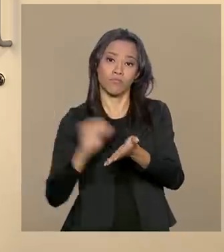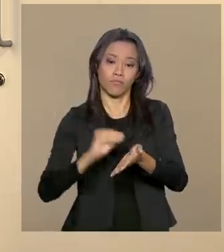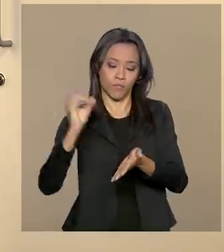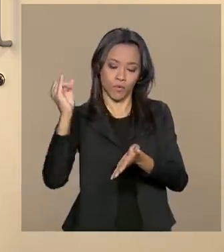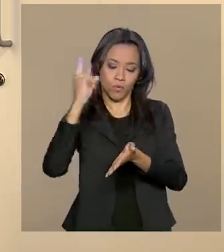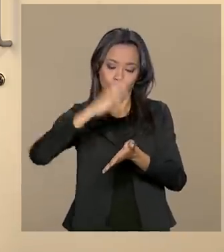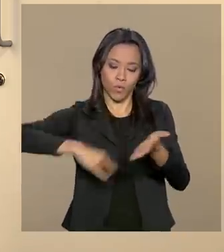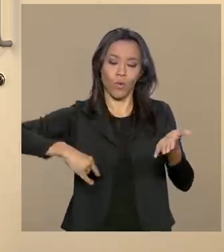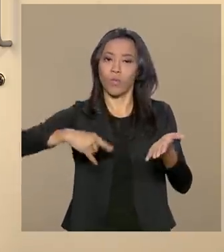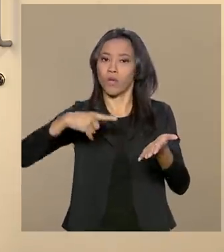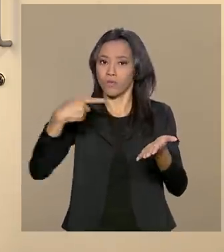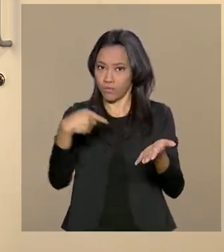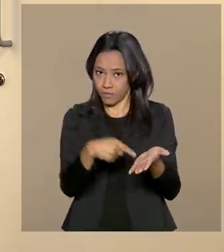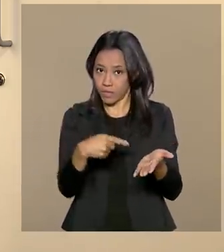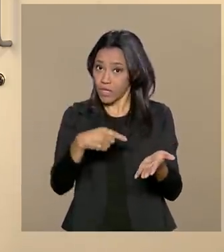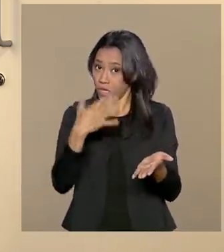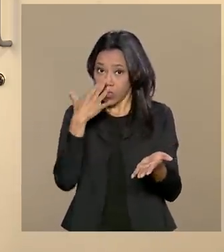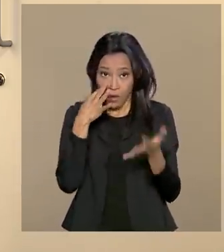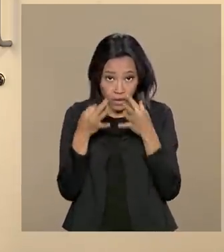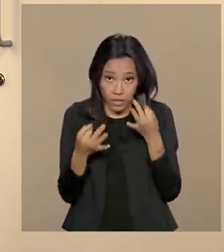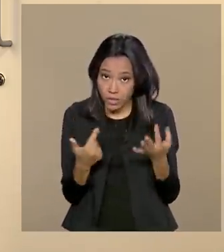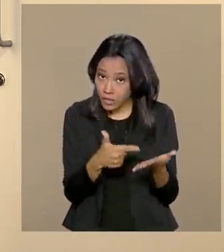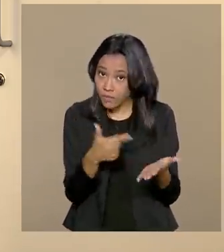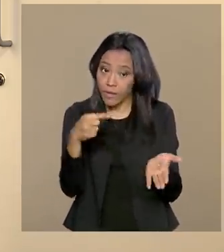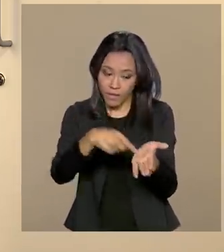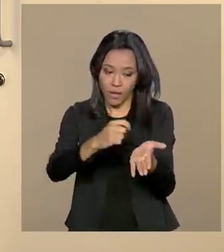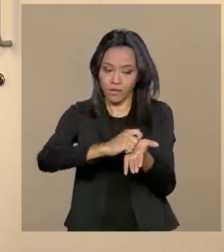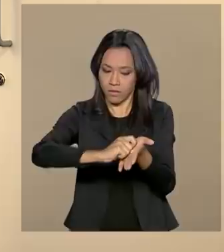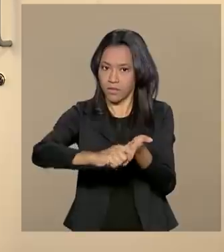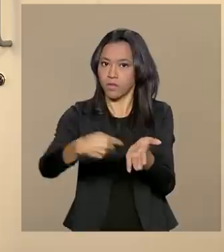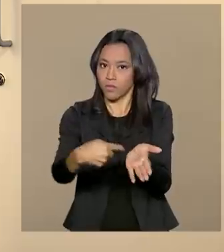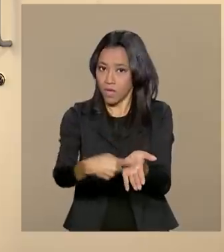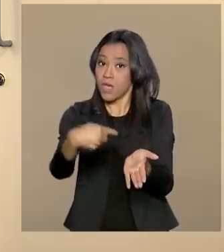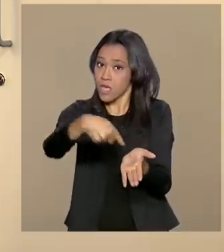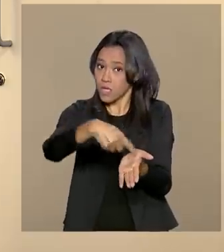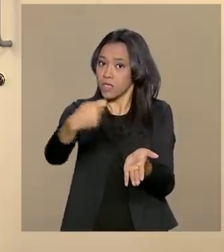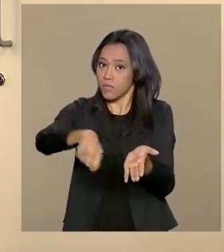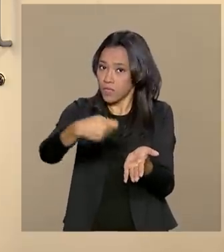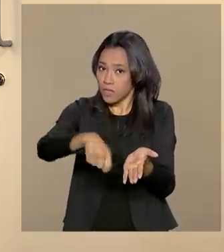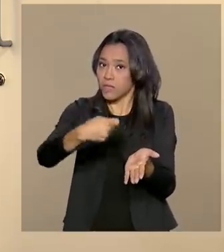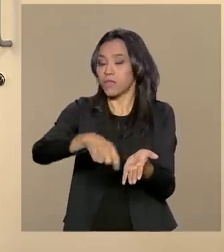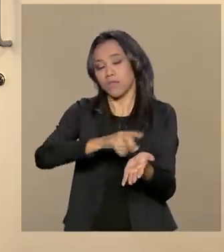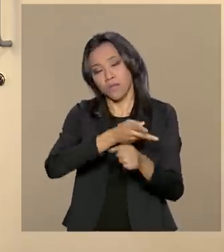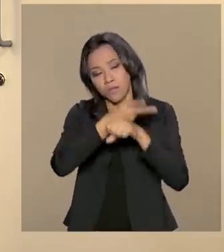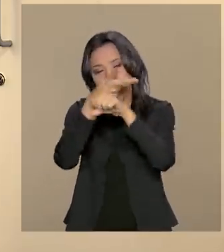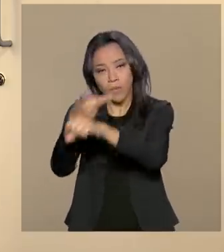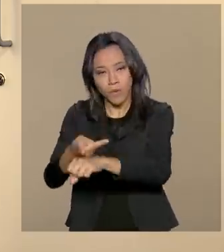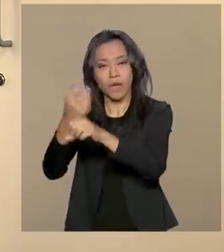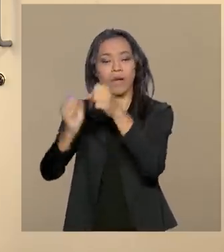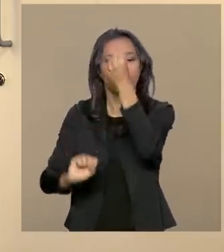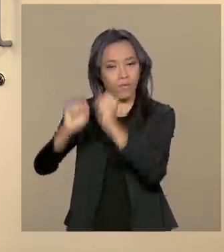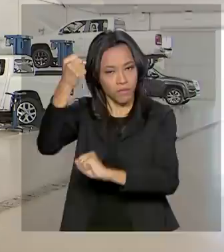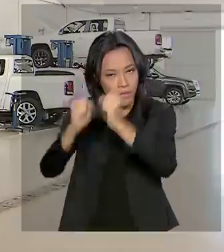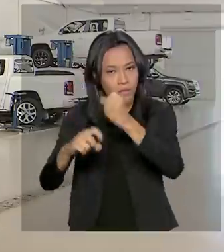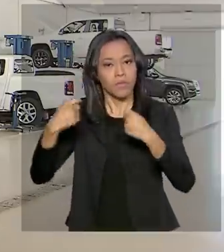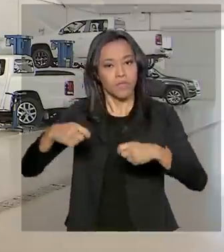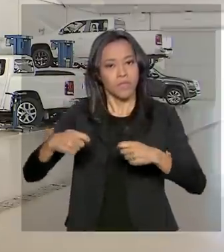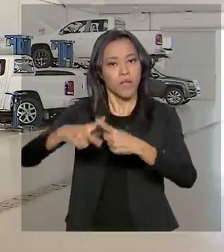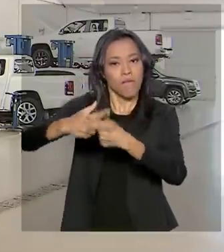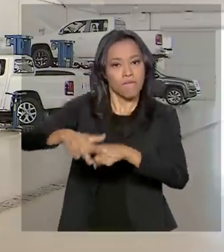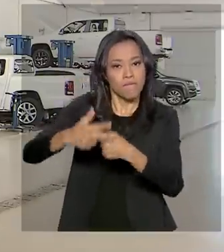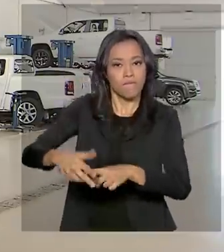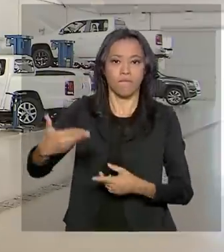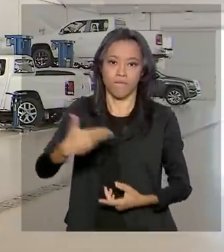documento do veículo do consumidor que não atendeu ver qual vai ter lá frase este esse veículo está pendente de uma campanha chamamento está pendente de um recalque